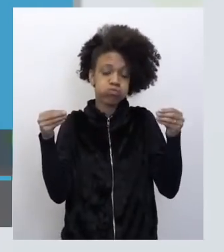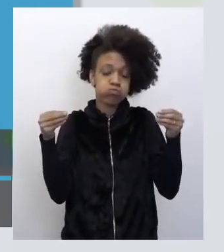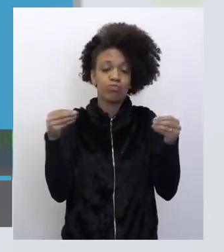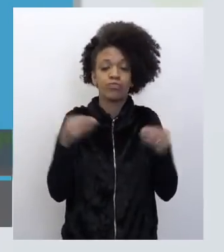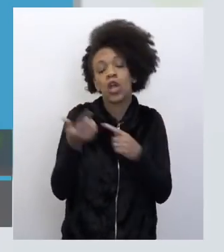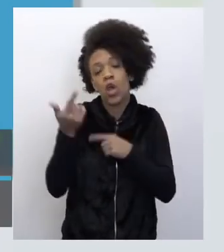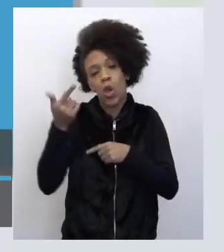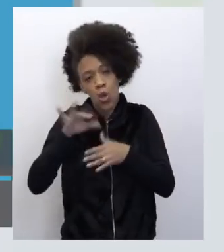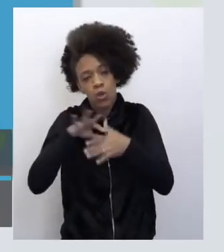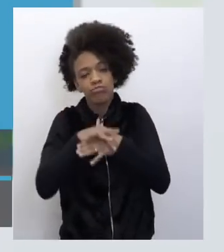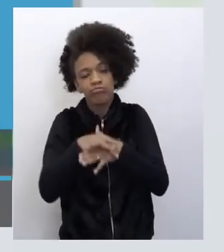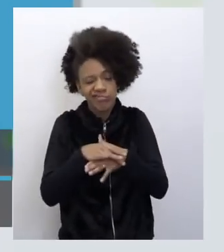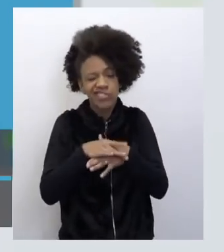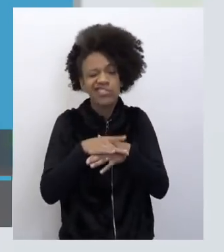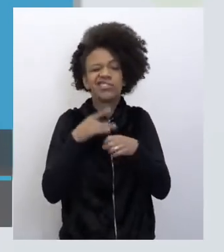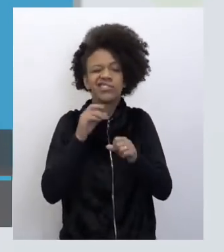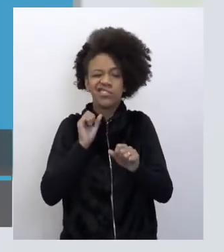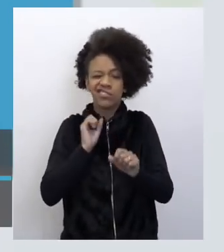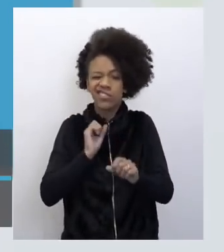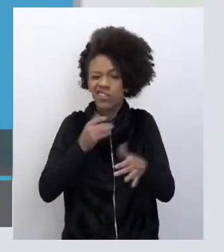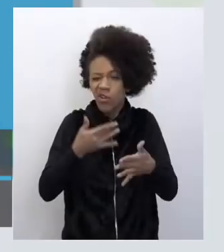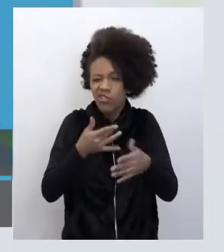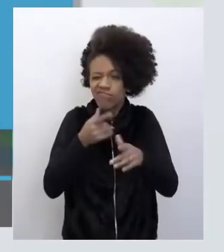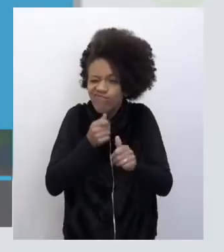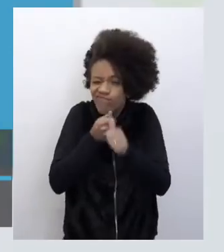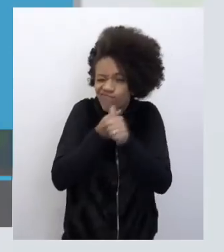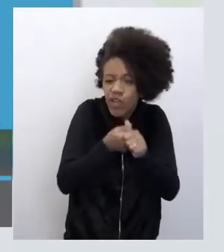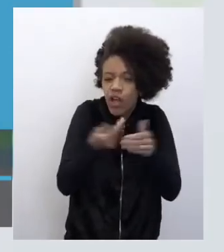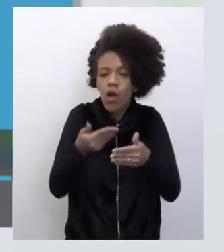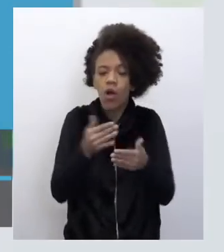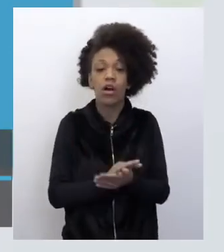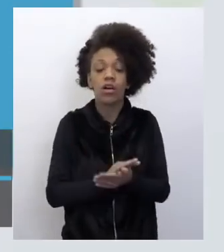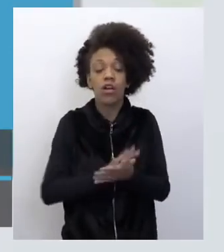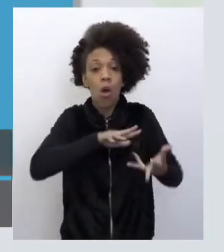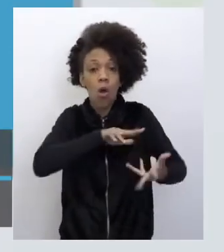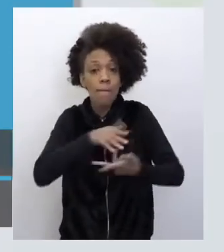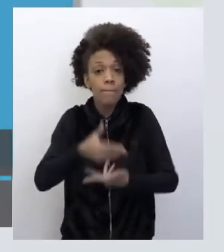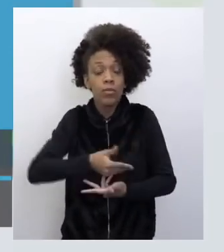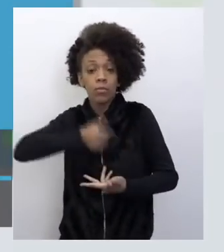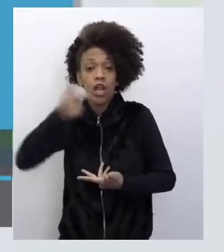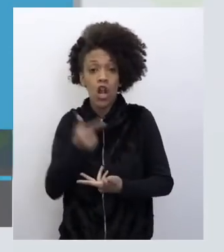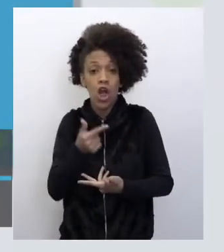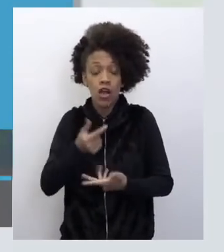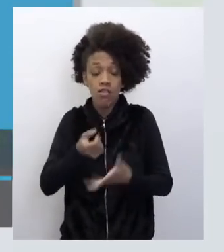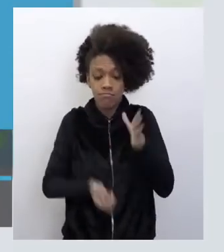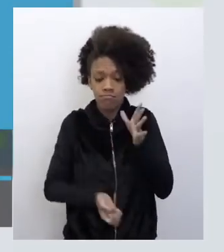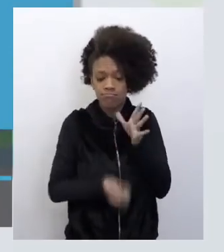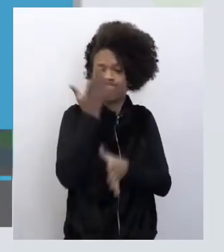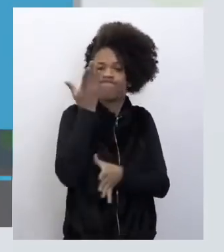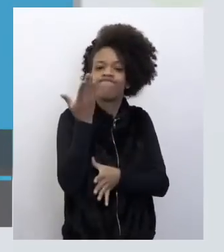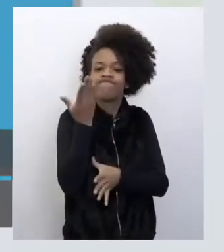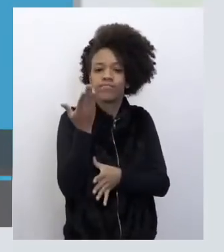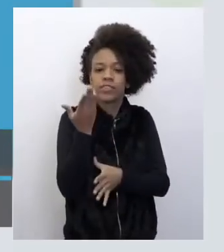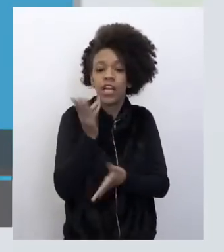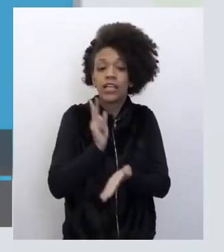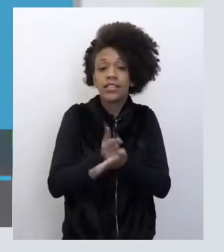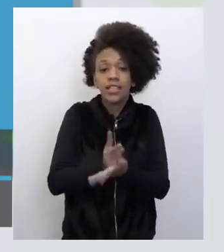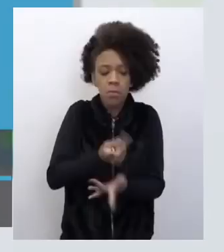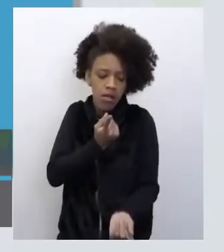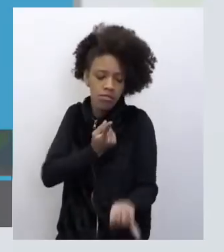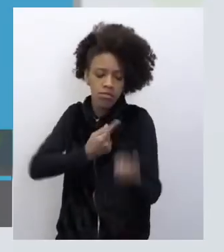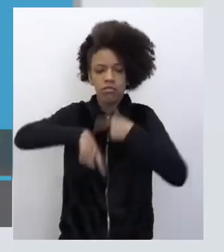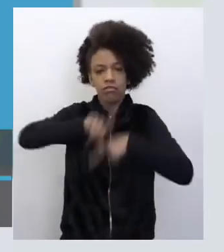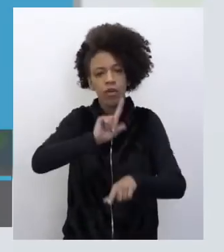outras doenças que estamos enfrentando agora, o mundo melhor e a inovação, ou seja, sempre inovar